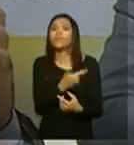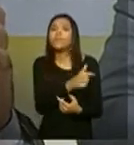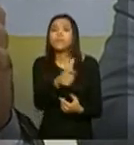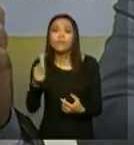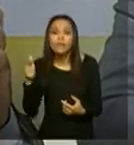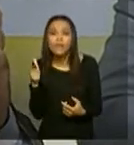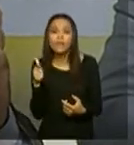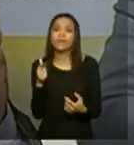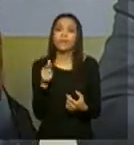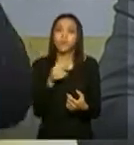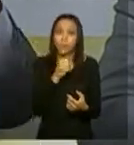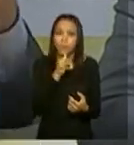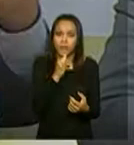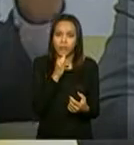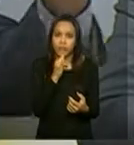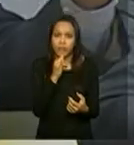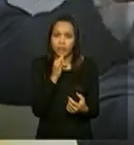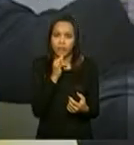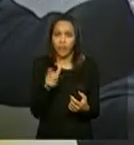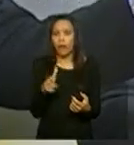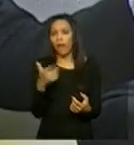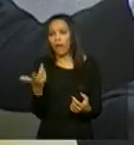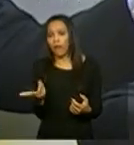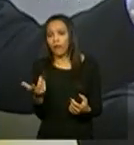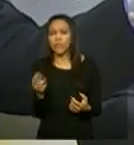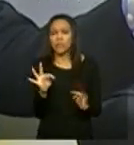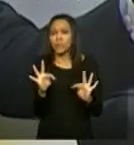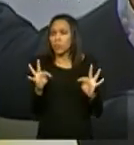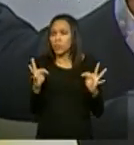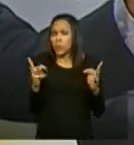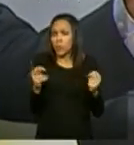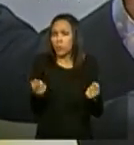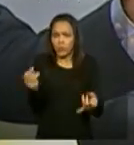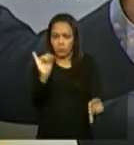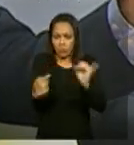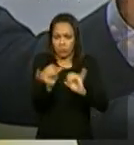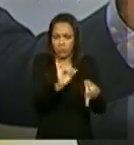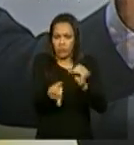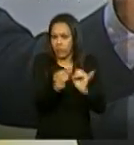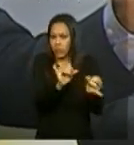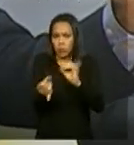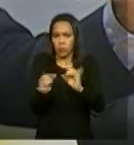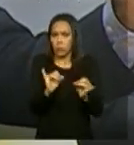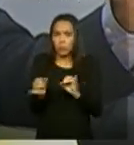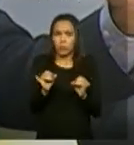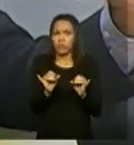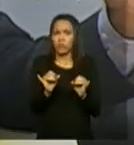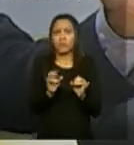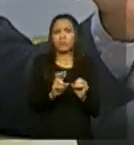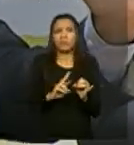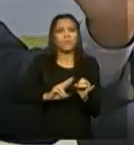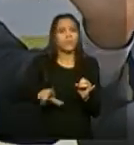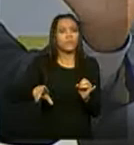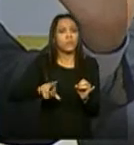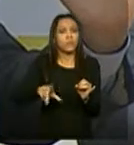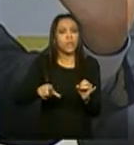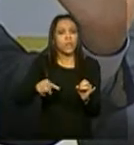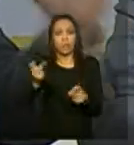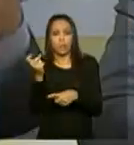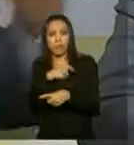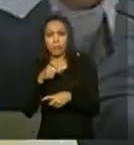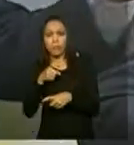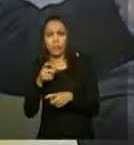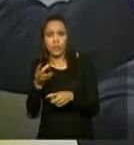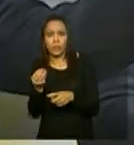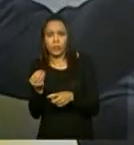melhorar a mostra coloca e por acaso a leitora substância não é só não existe nenhuma para tratamento e provoca